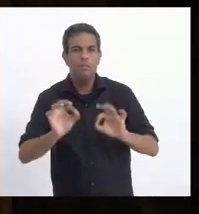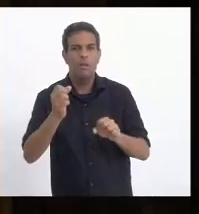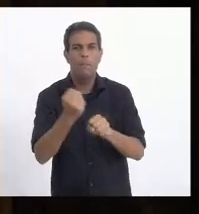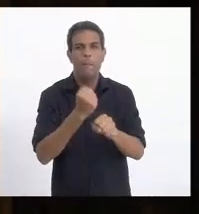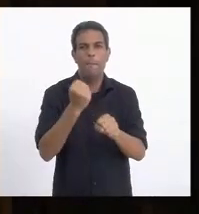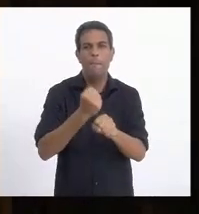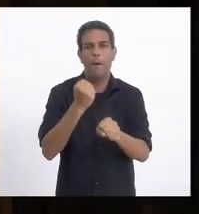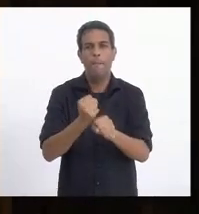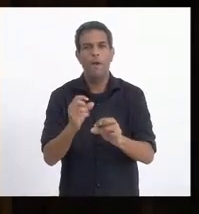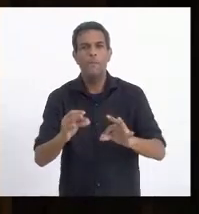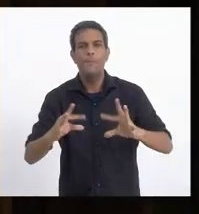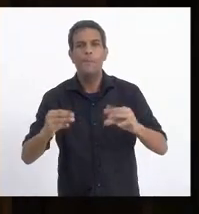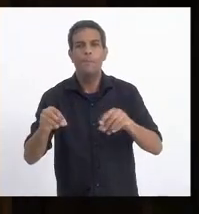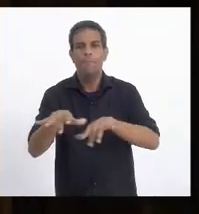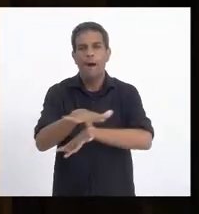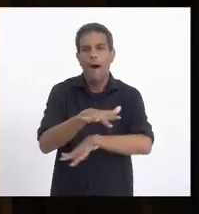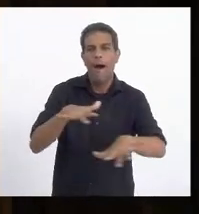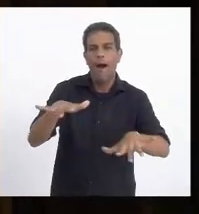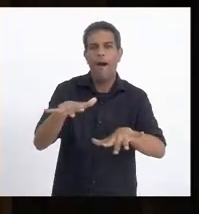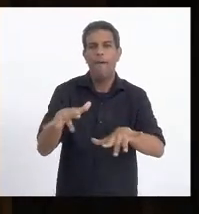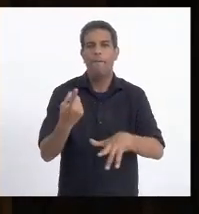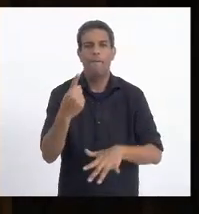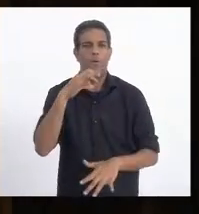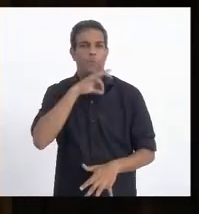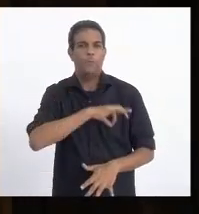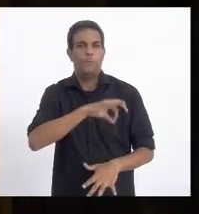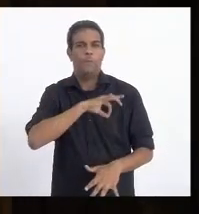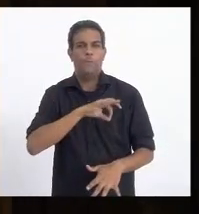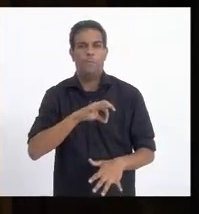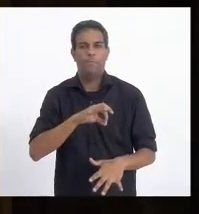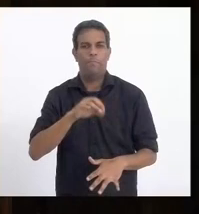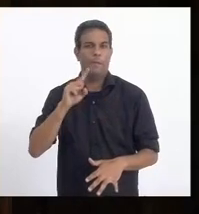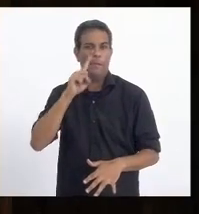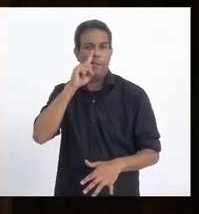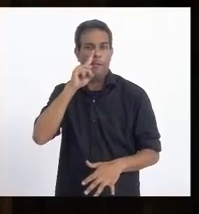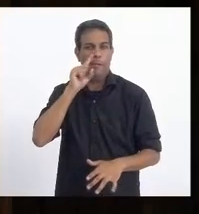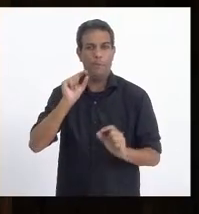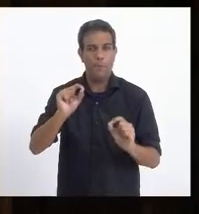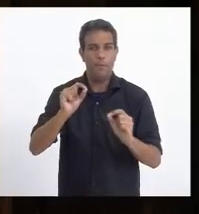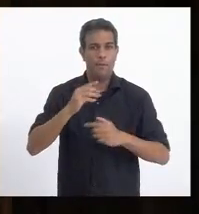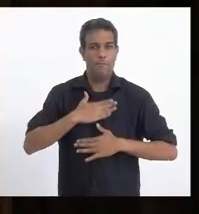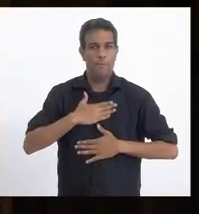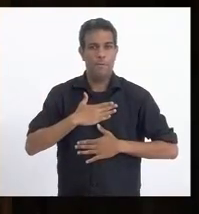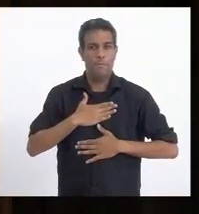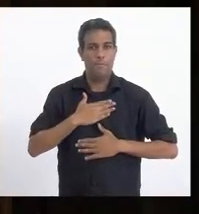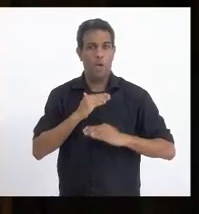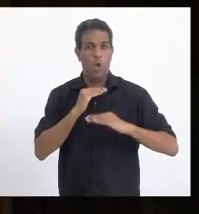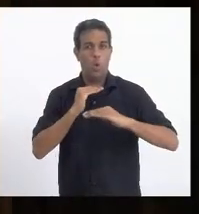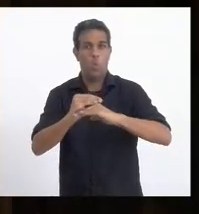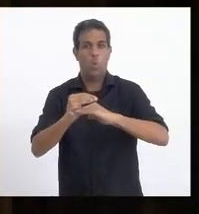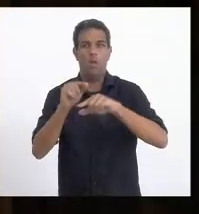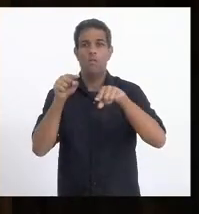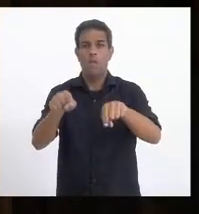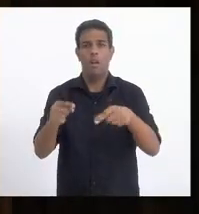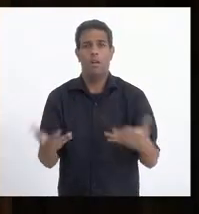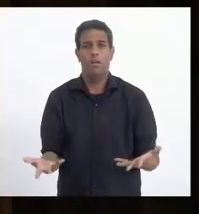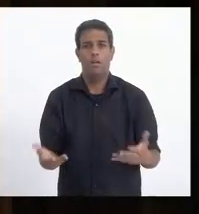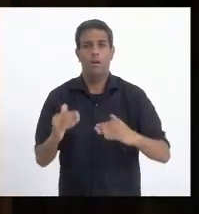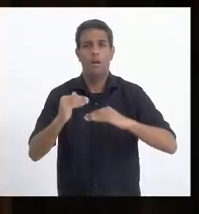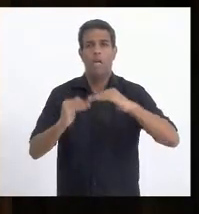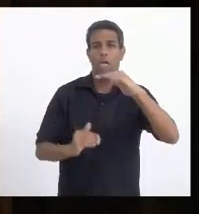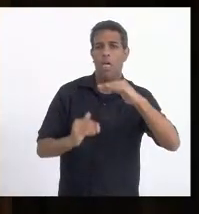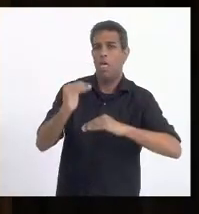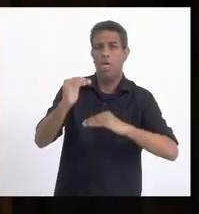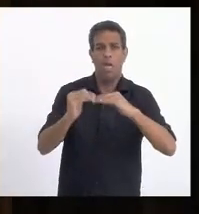junto com peão se tem uma gratificação de risco de vida a minha tem que ser gol do peão não